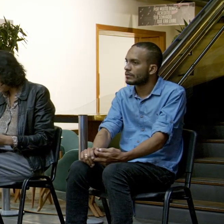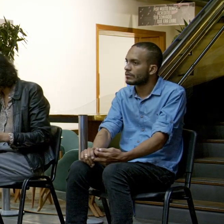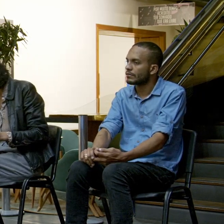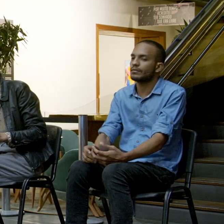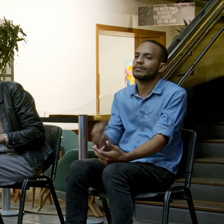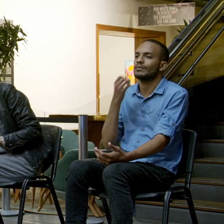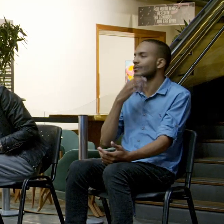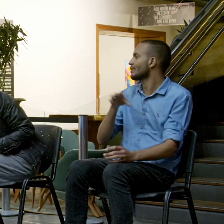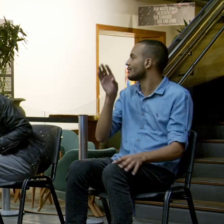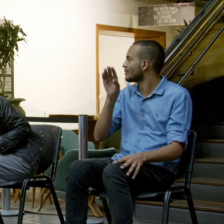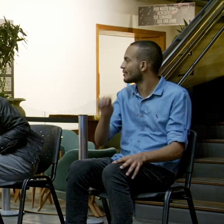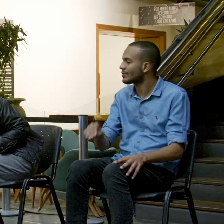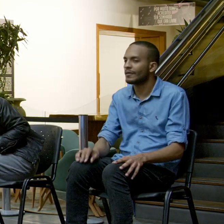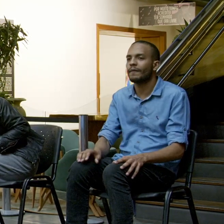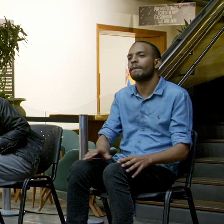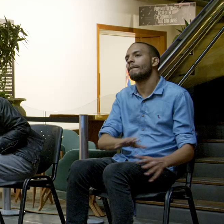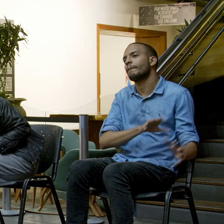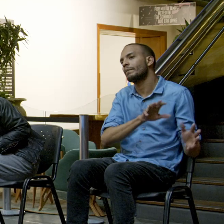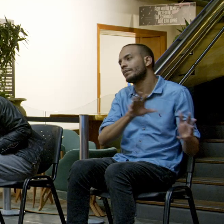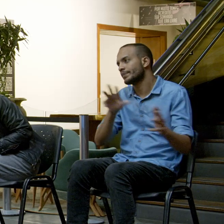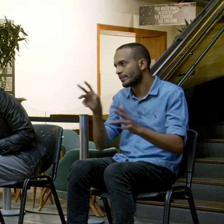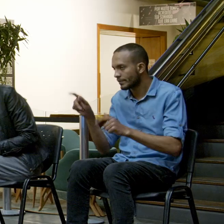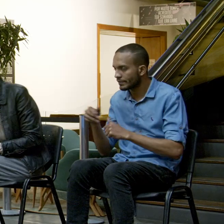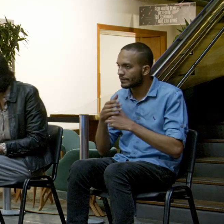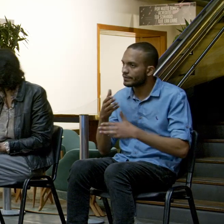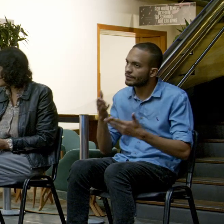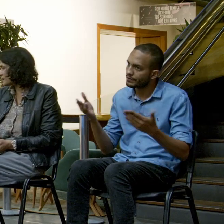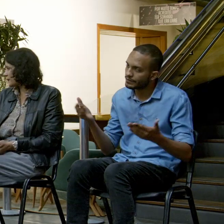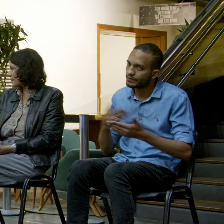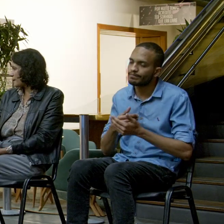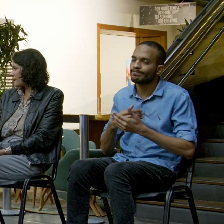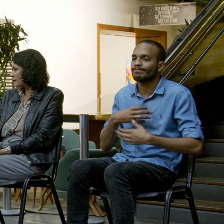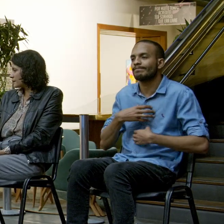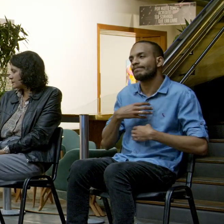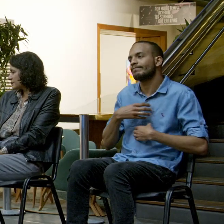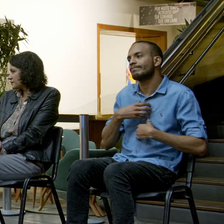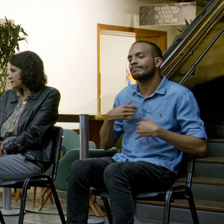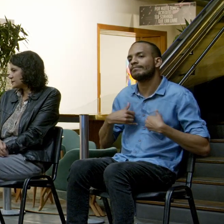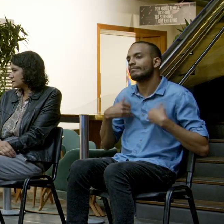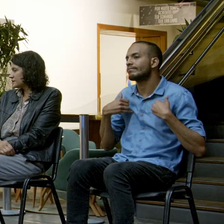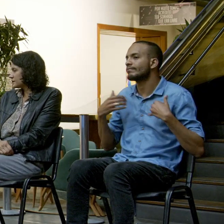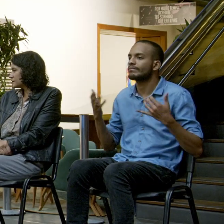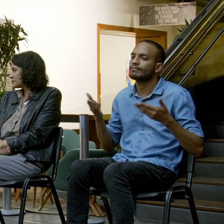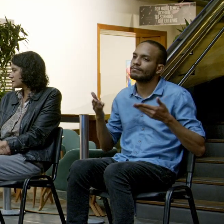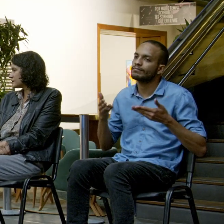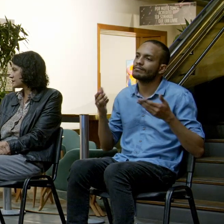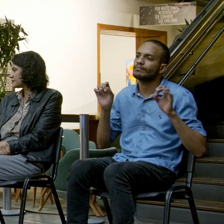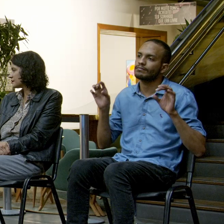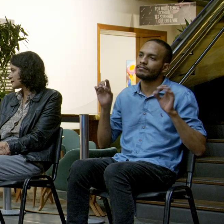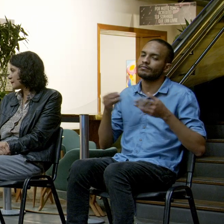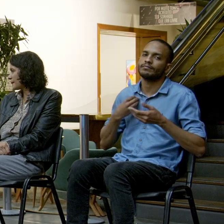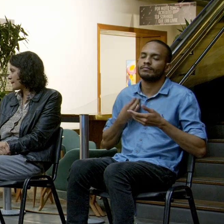Boa noite, todas, todos. Também é uma honra para mim estar aqui e